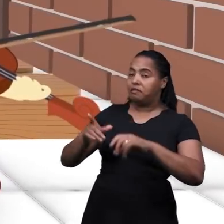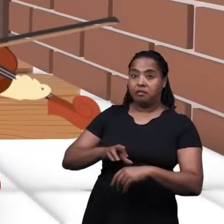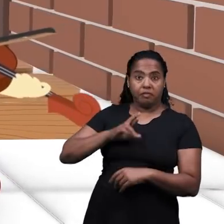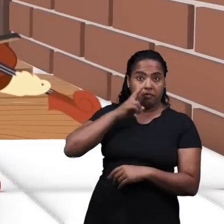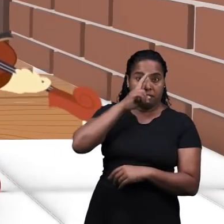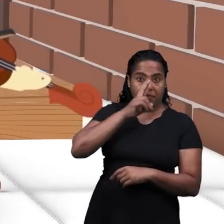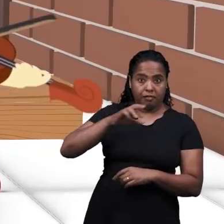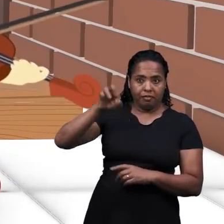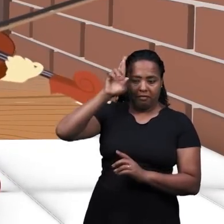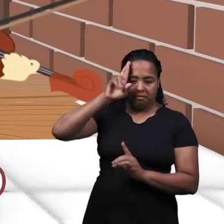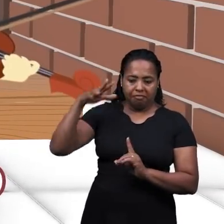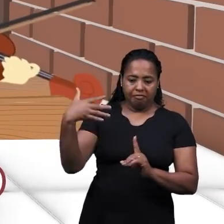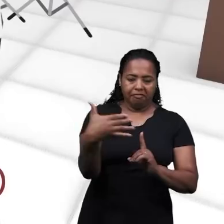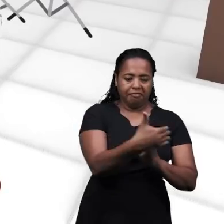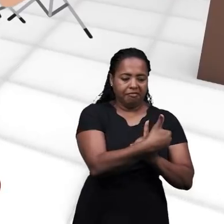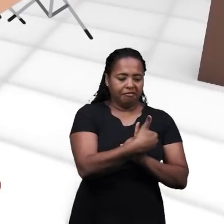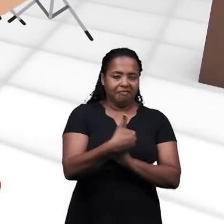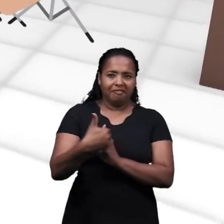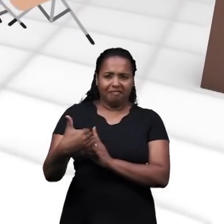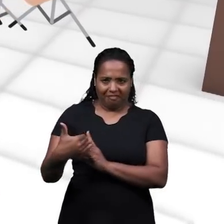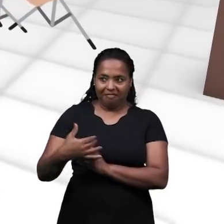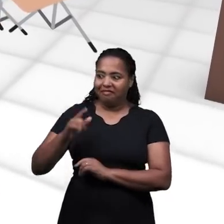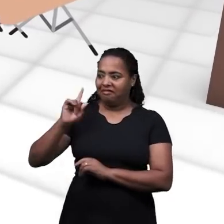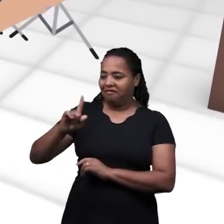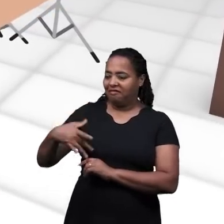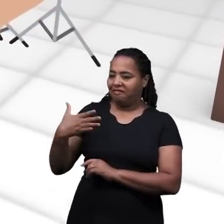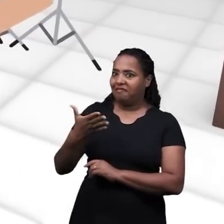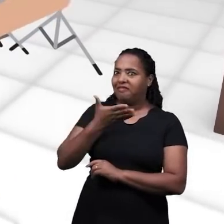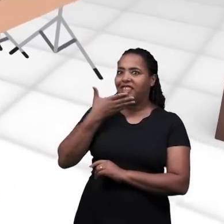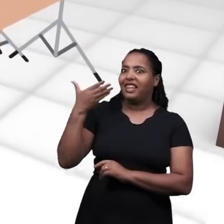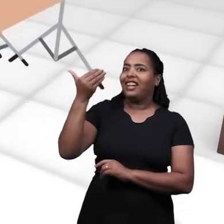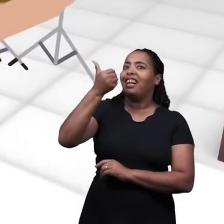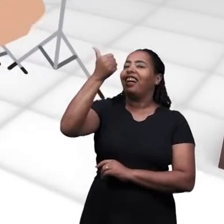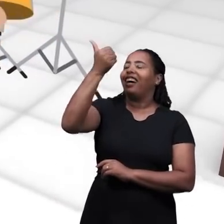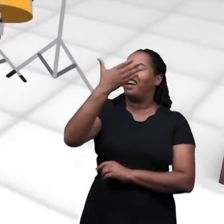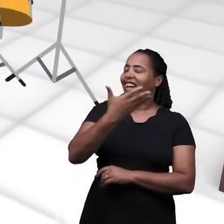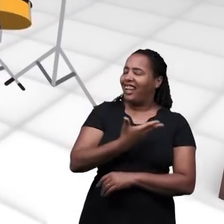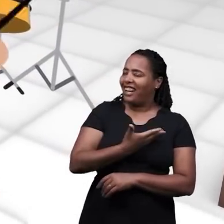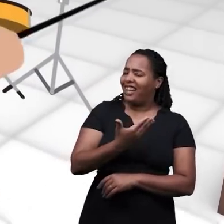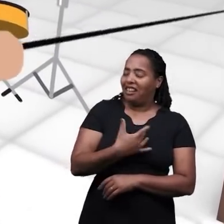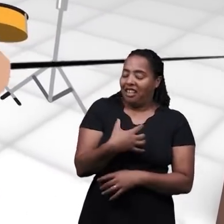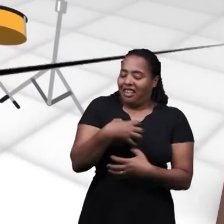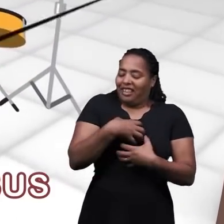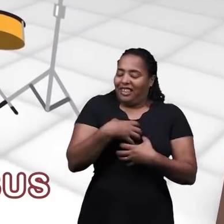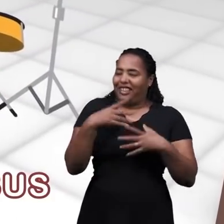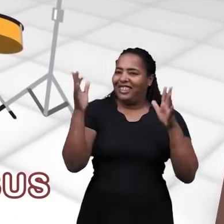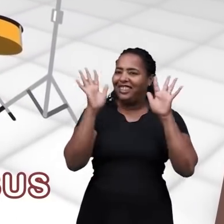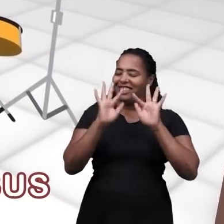Jesus é nosso grande amigo.